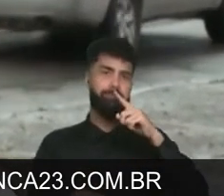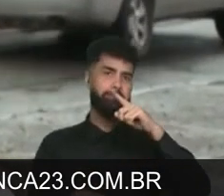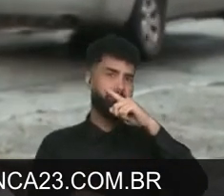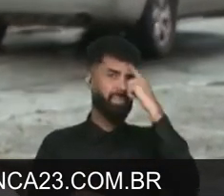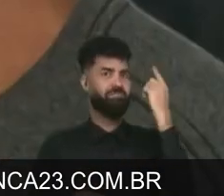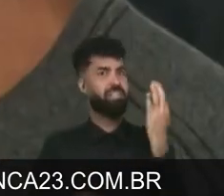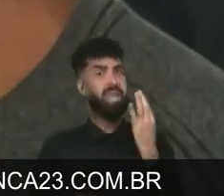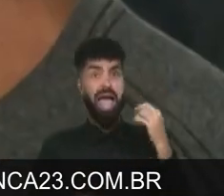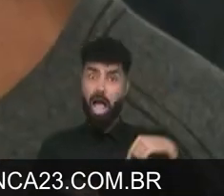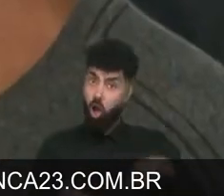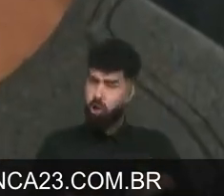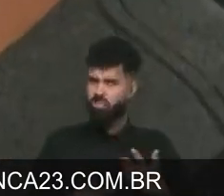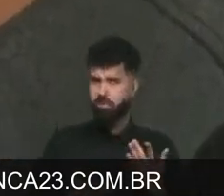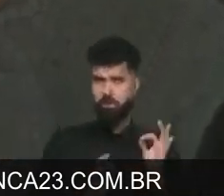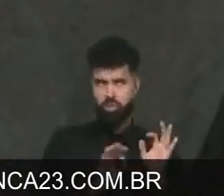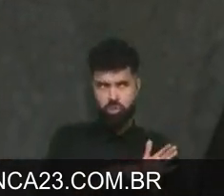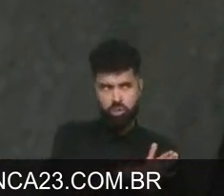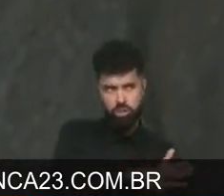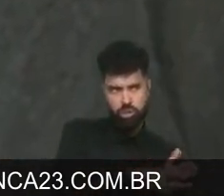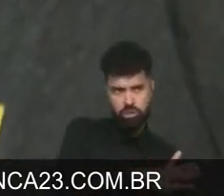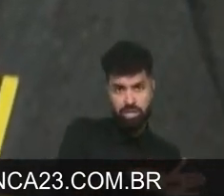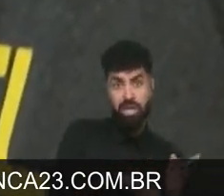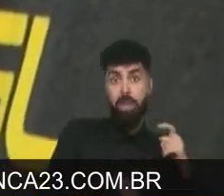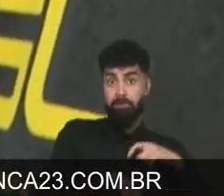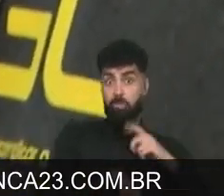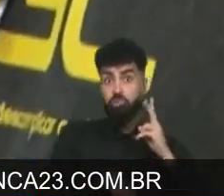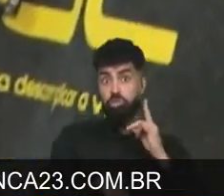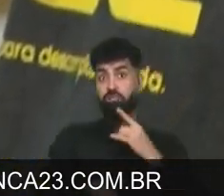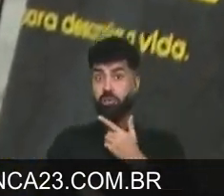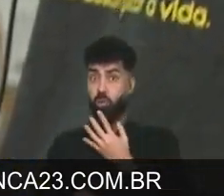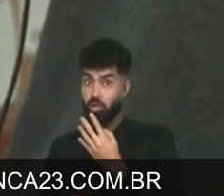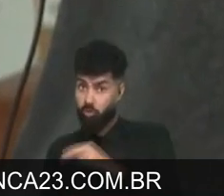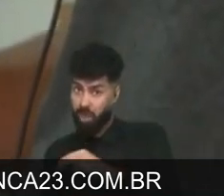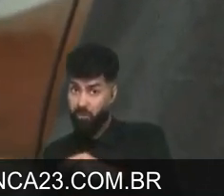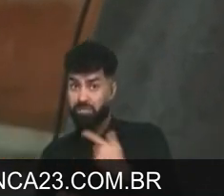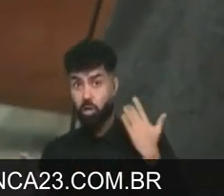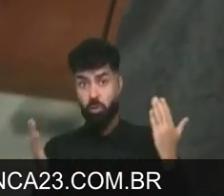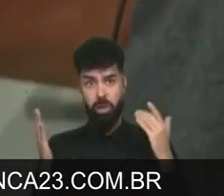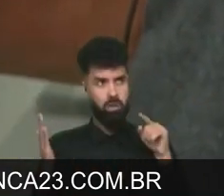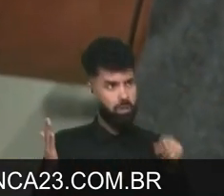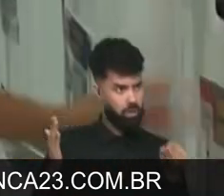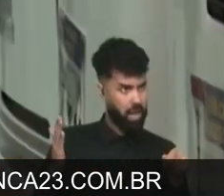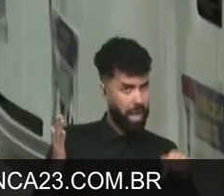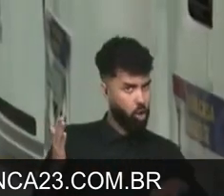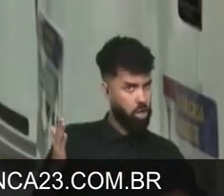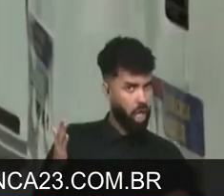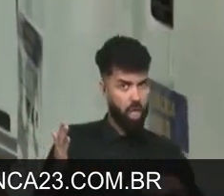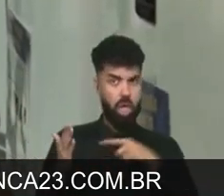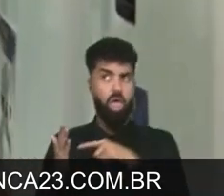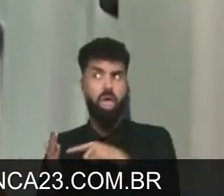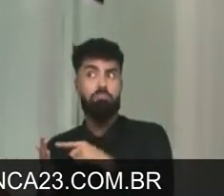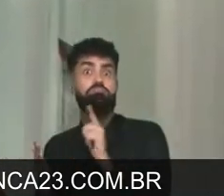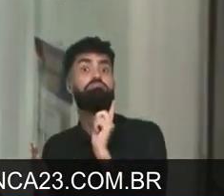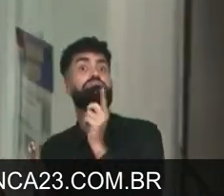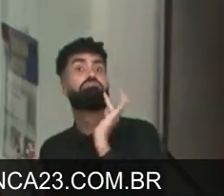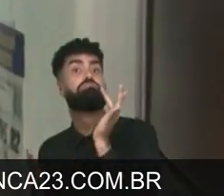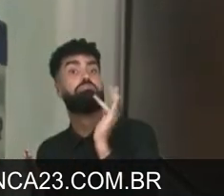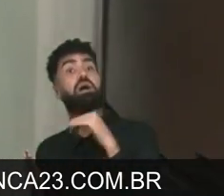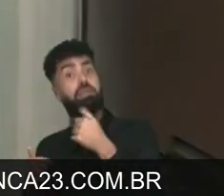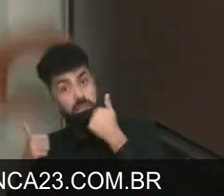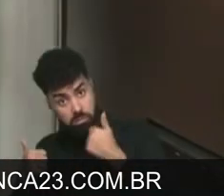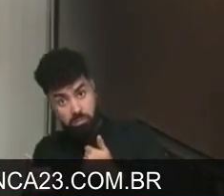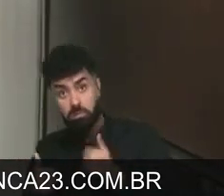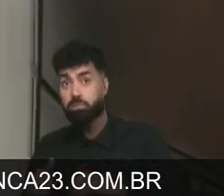preço dele agora e faça uma comparação no dia 24 de novembro para ele poder comparar se realmente aquele produto está com preço